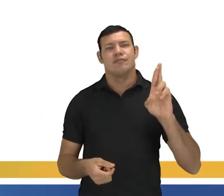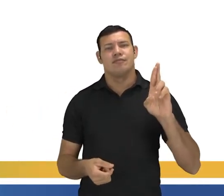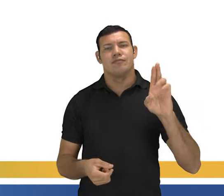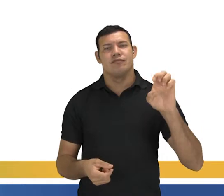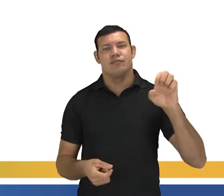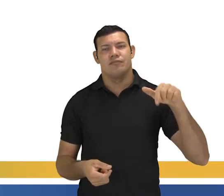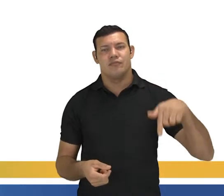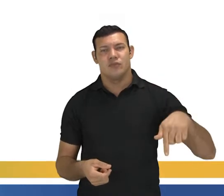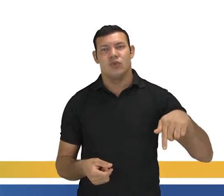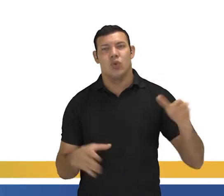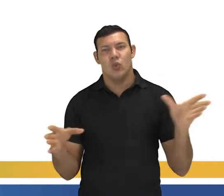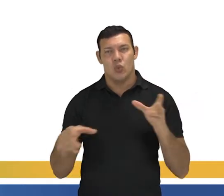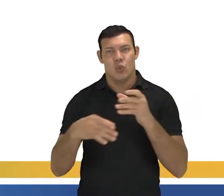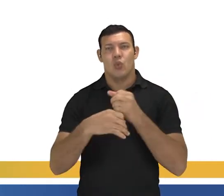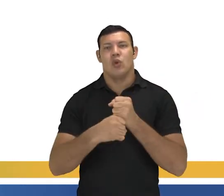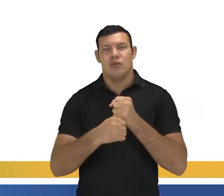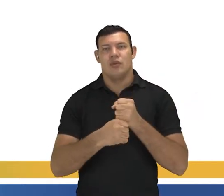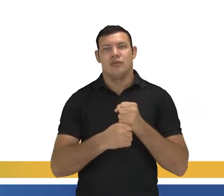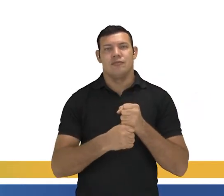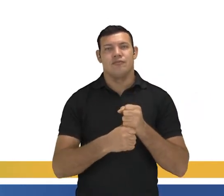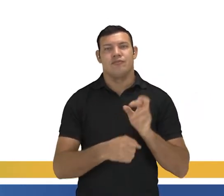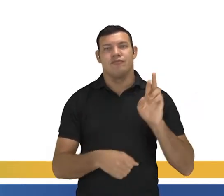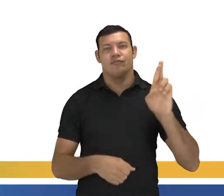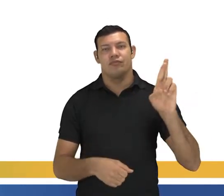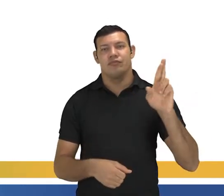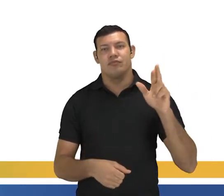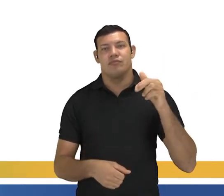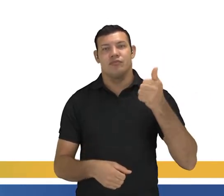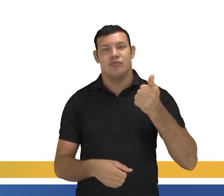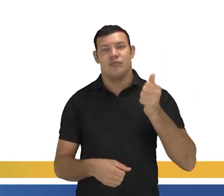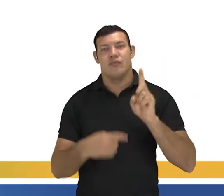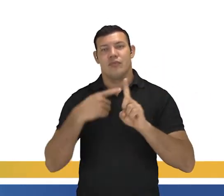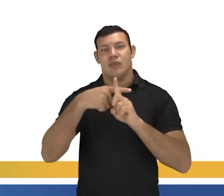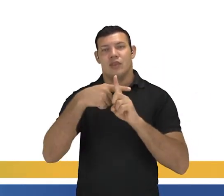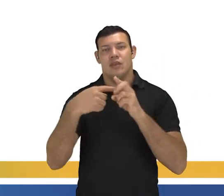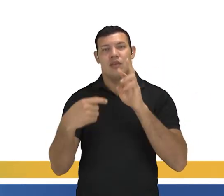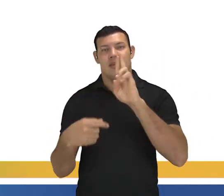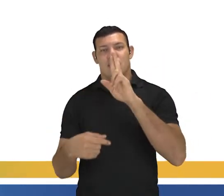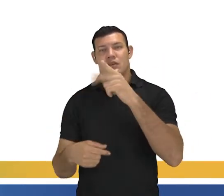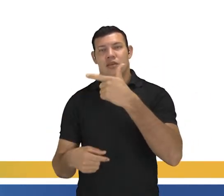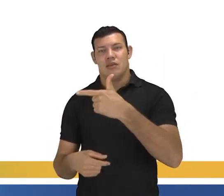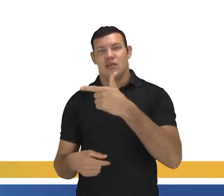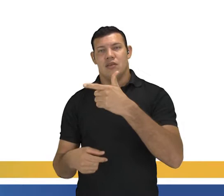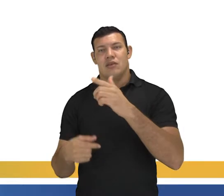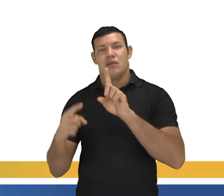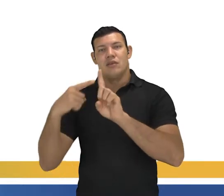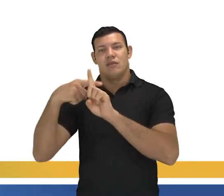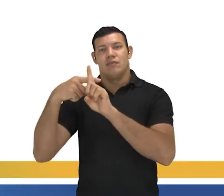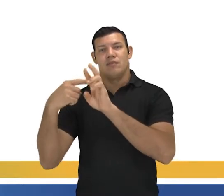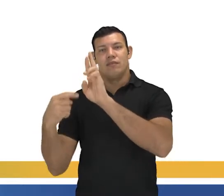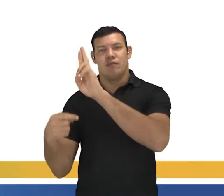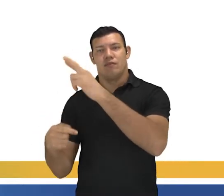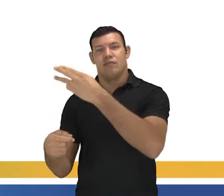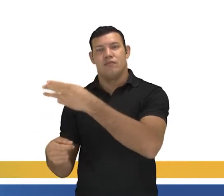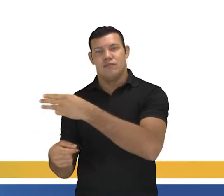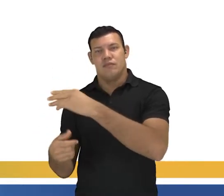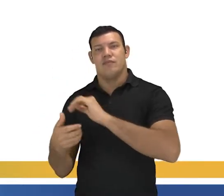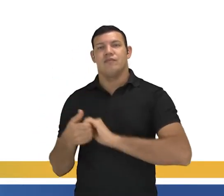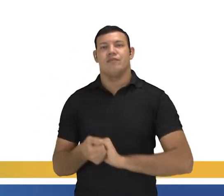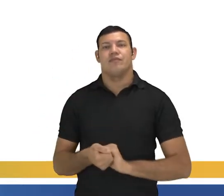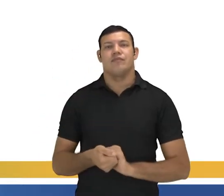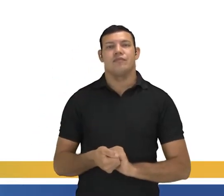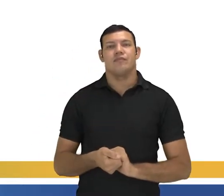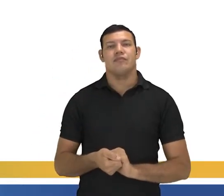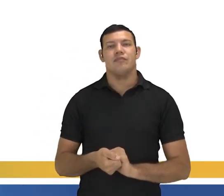vocês vão somar os resistores. R1 mais R2 mais R3. Se tivesse mais